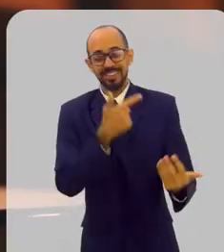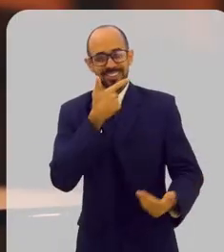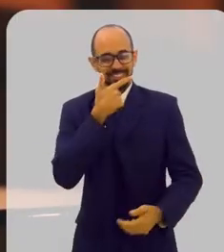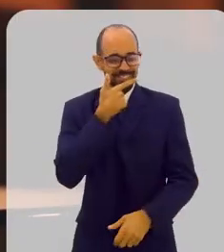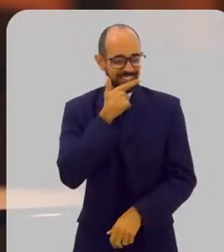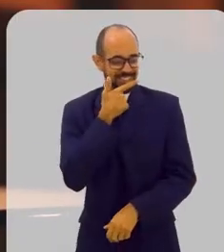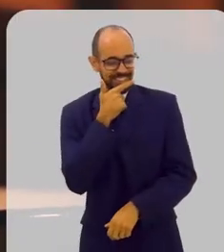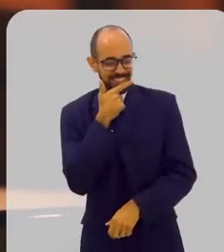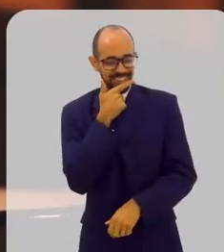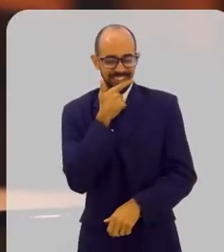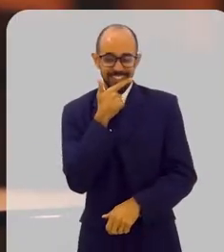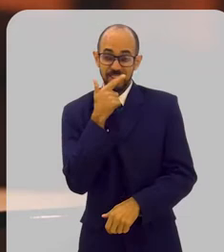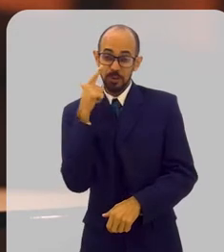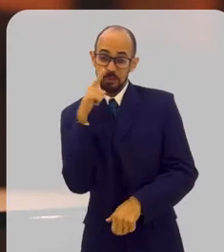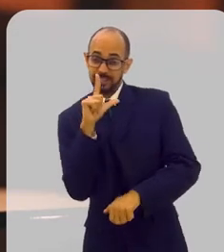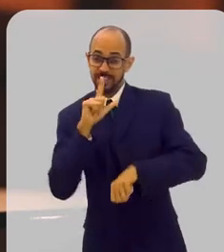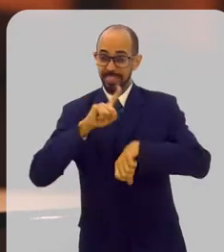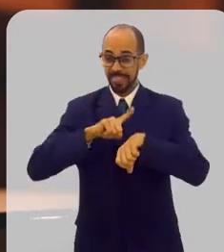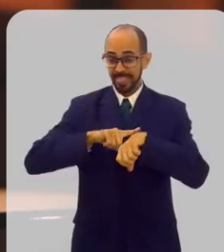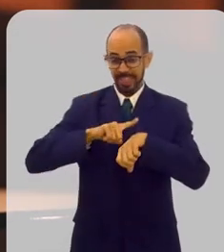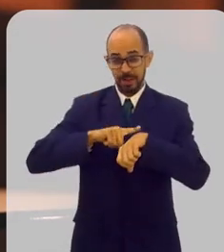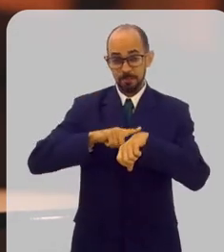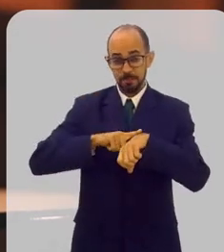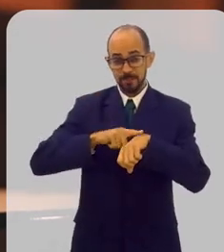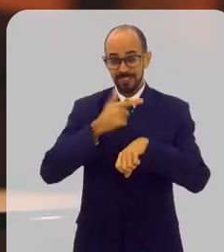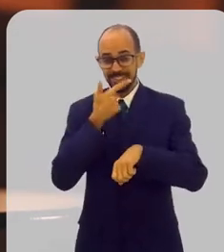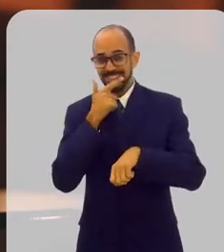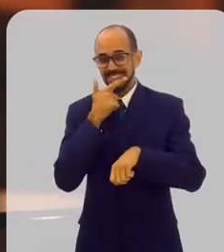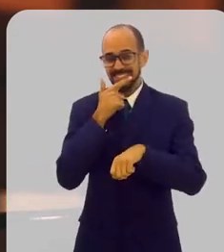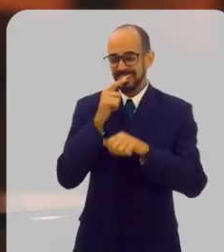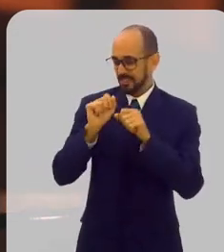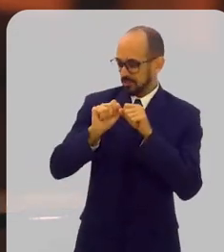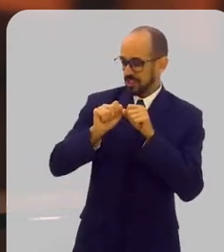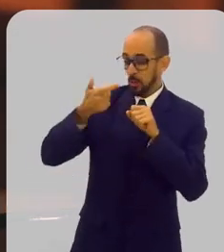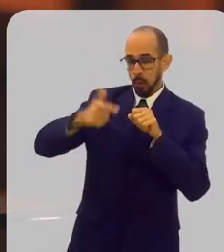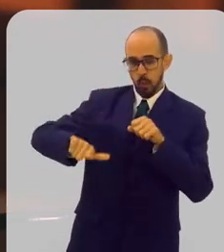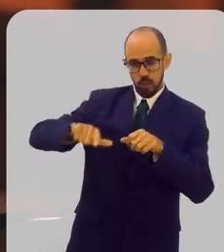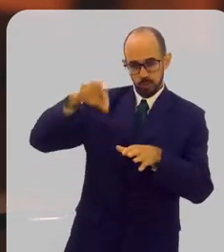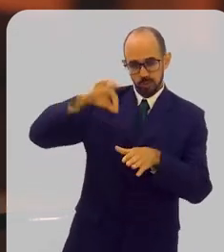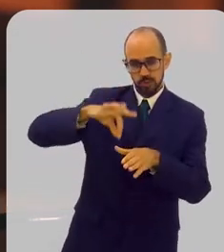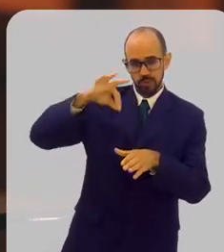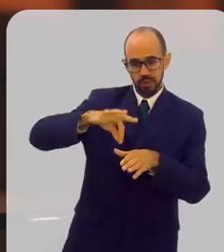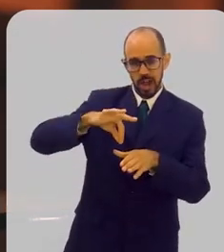Eu ri, tive tempo de rir e de preparar outro chá.